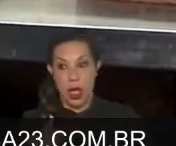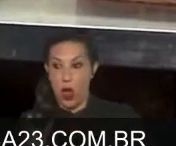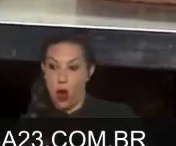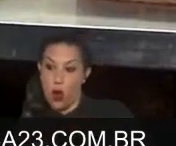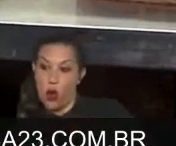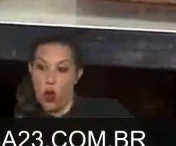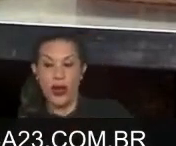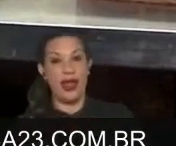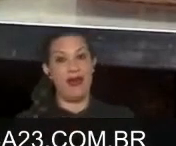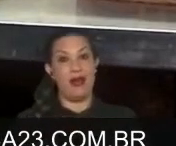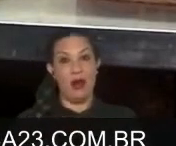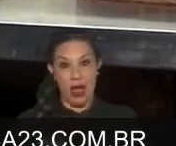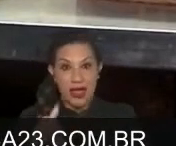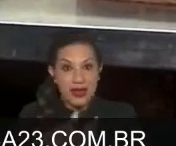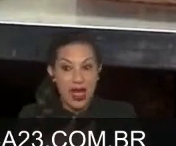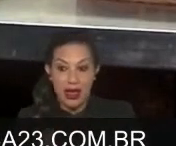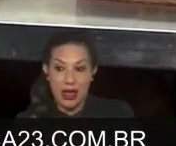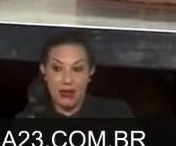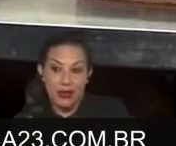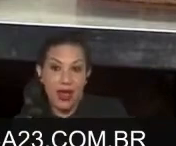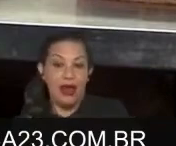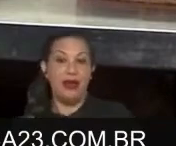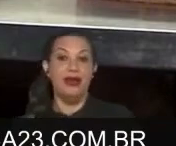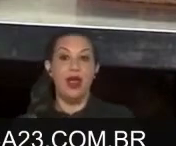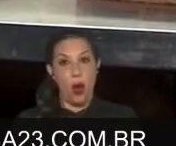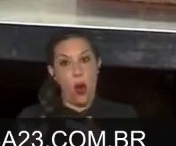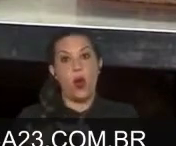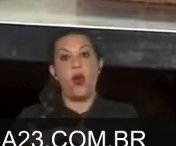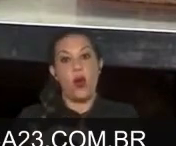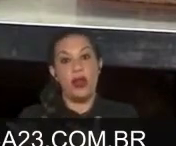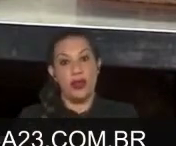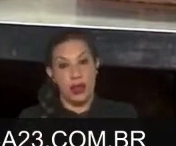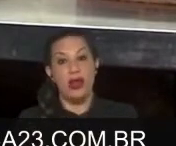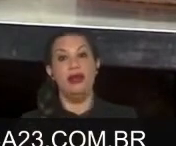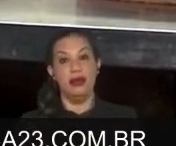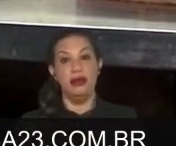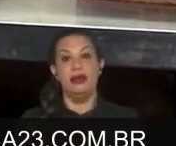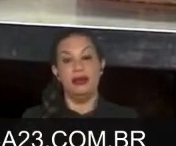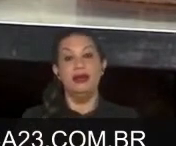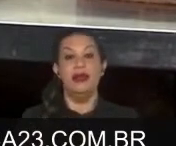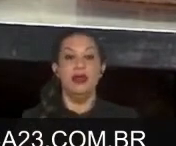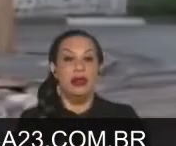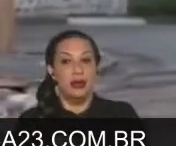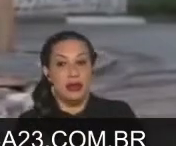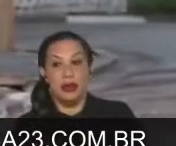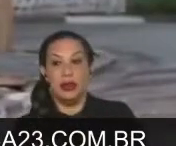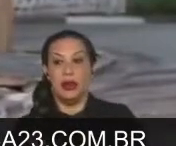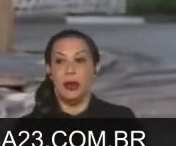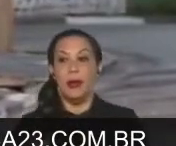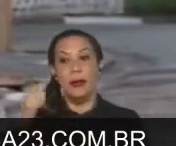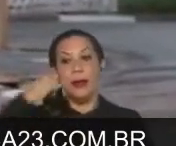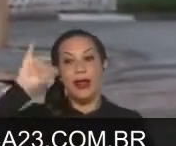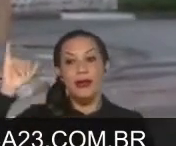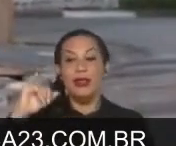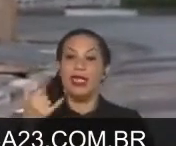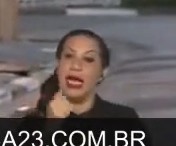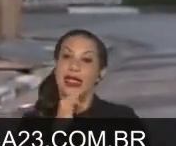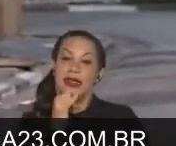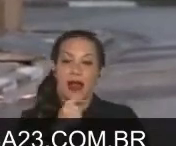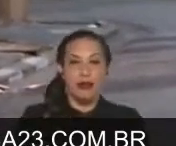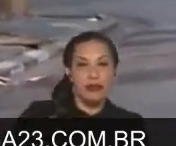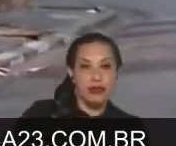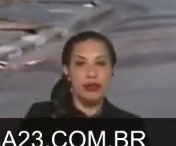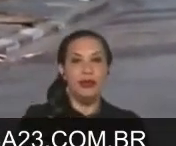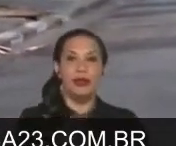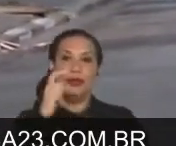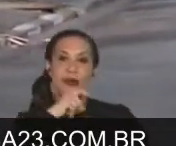colocado a senha, então quer dizer que eu concordei com a transação. Para evitar cair em golpes de